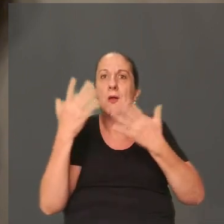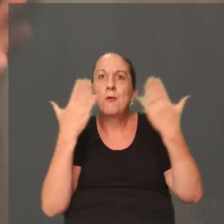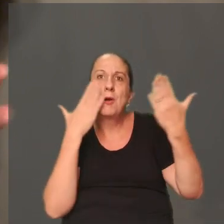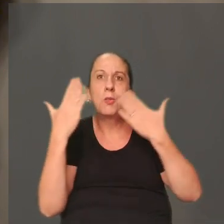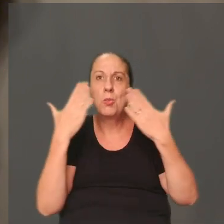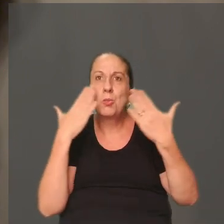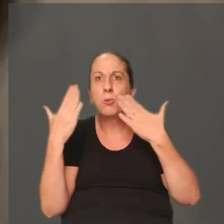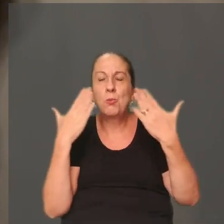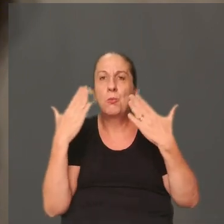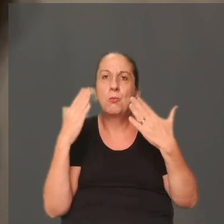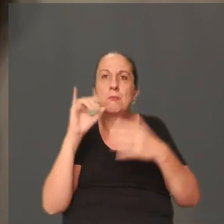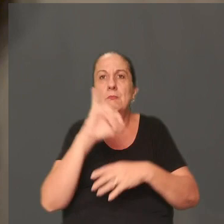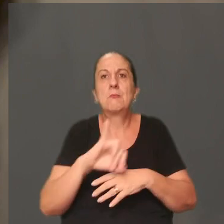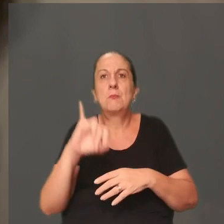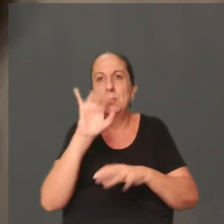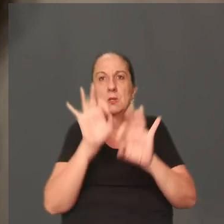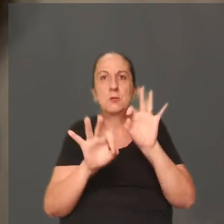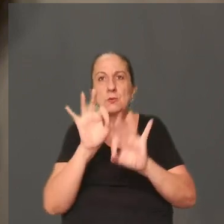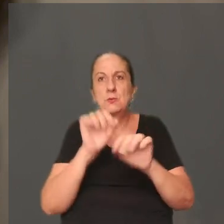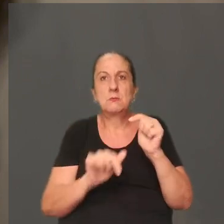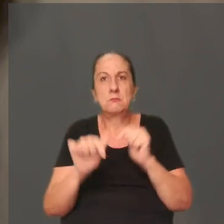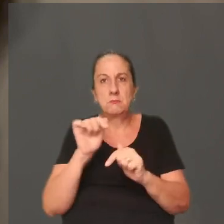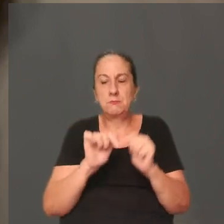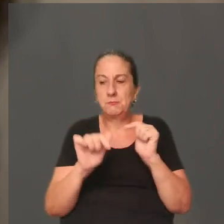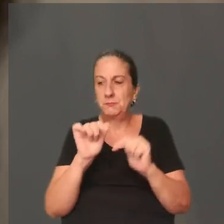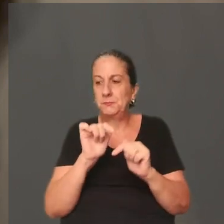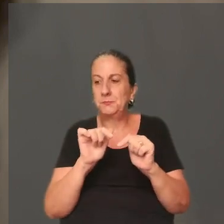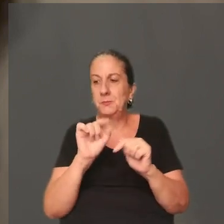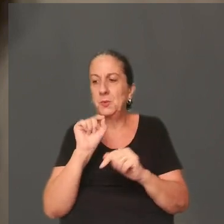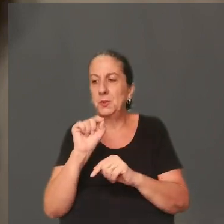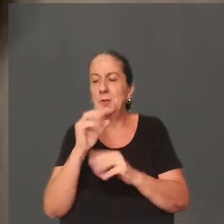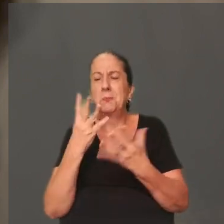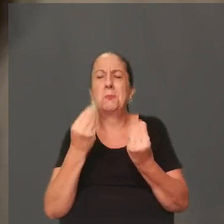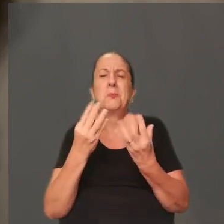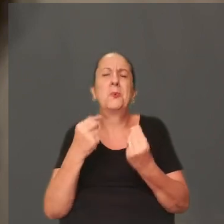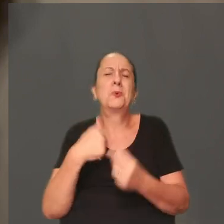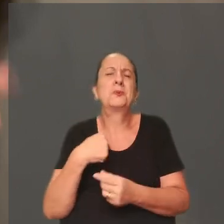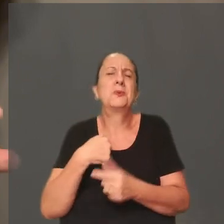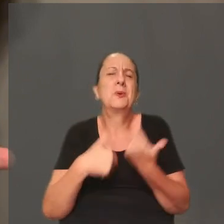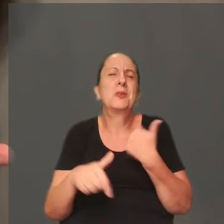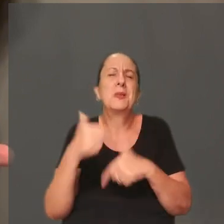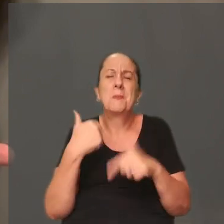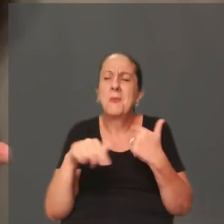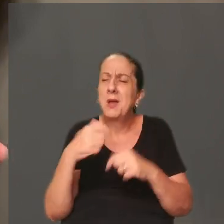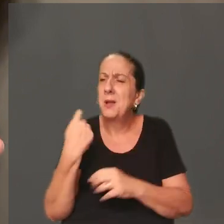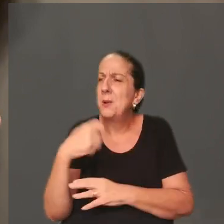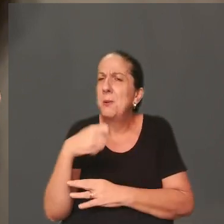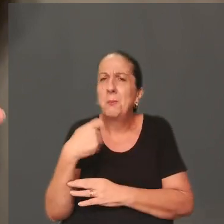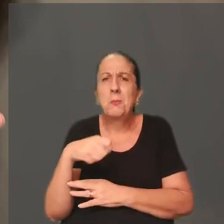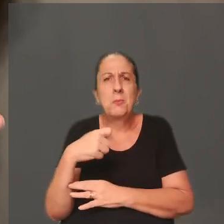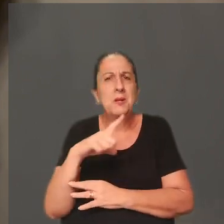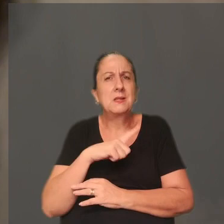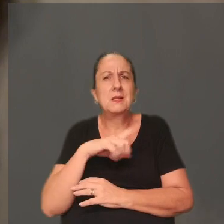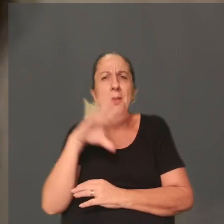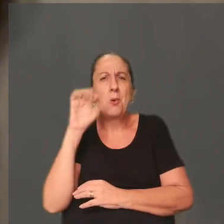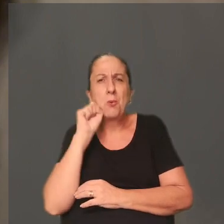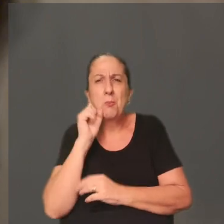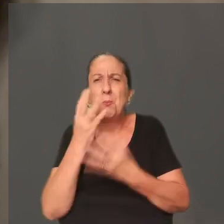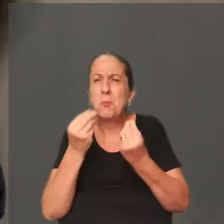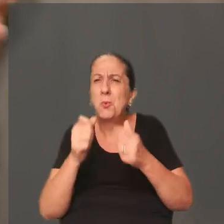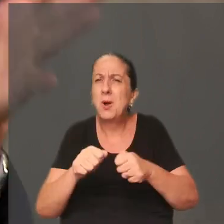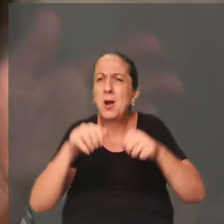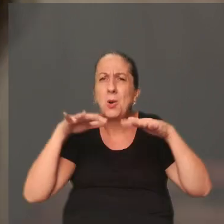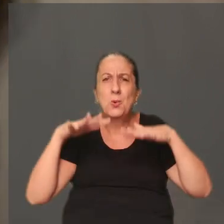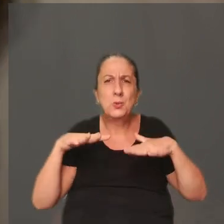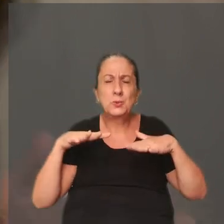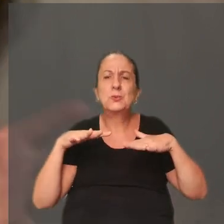se expressavam dúvidas sobre a importância da Justiça do Trabalho, que me deu muito trabalho. Eu precisei de